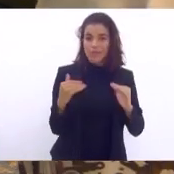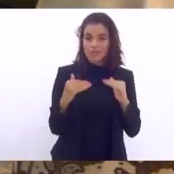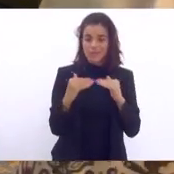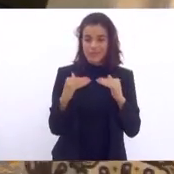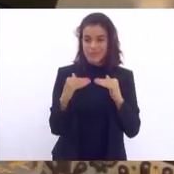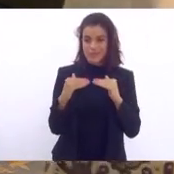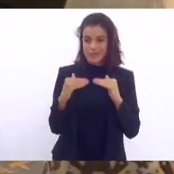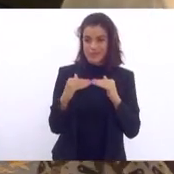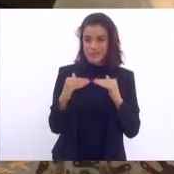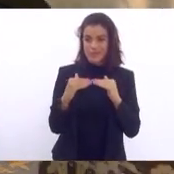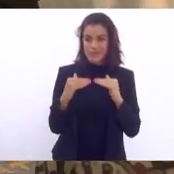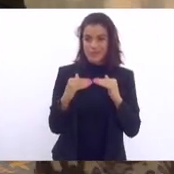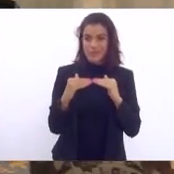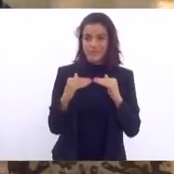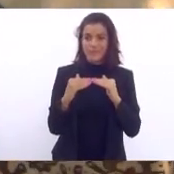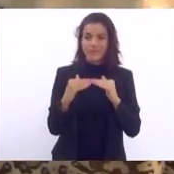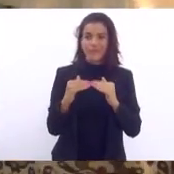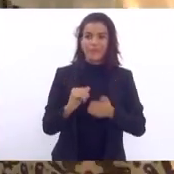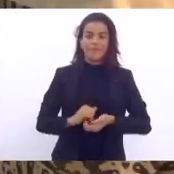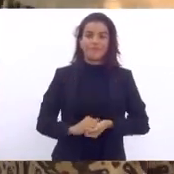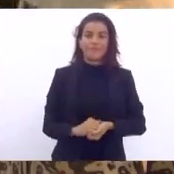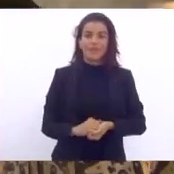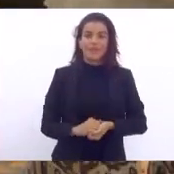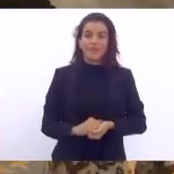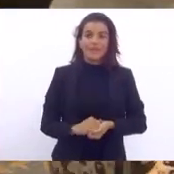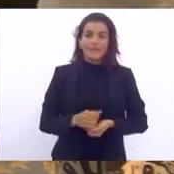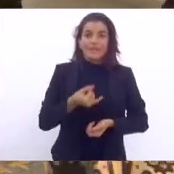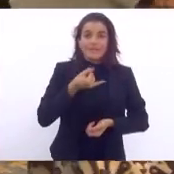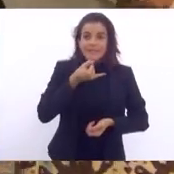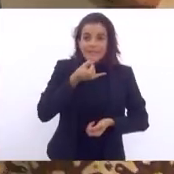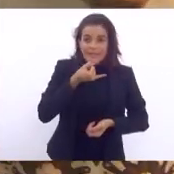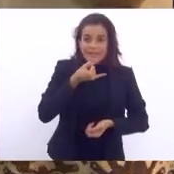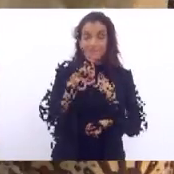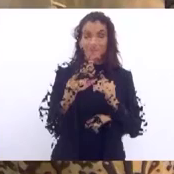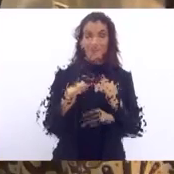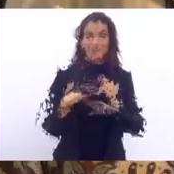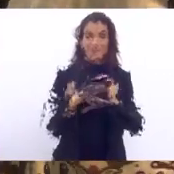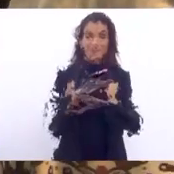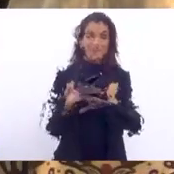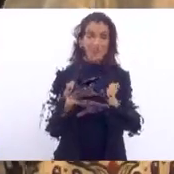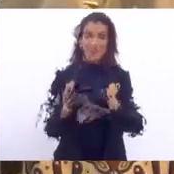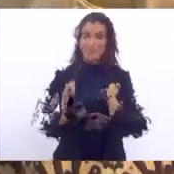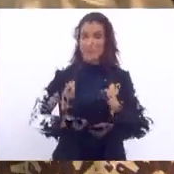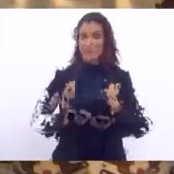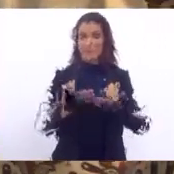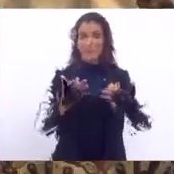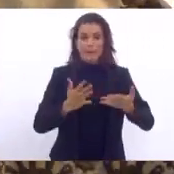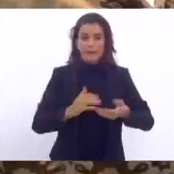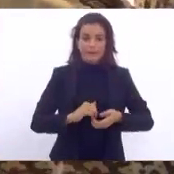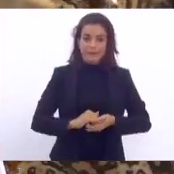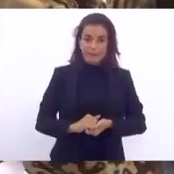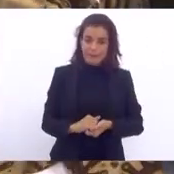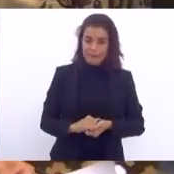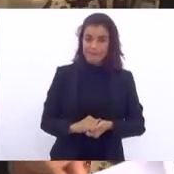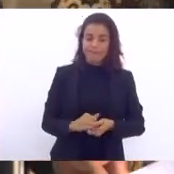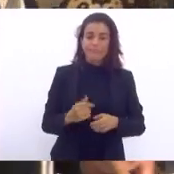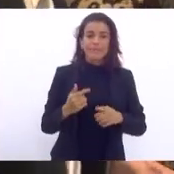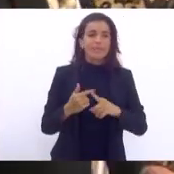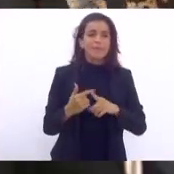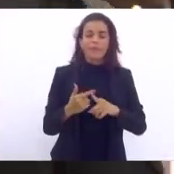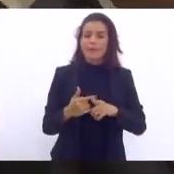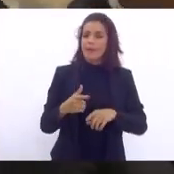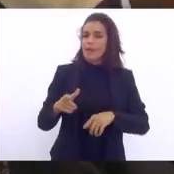Maciel. Infelizmente, a nossa cidade está entregue. Tráfico e milícia controlam mais da metade do